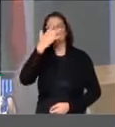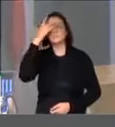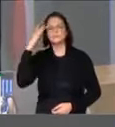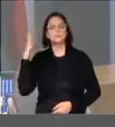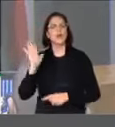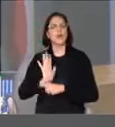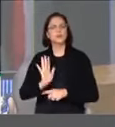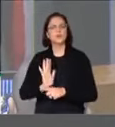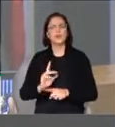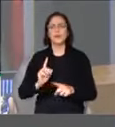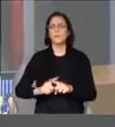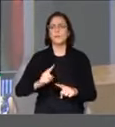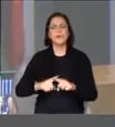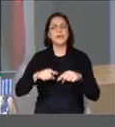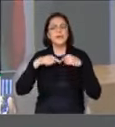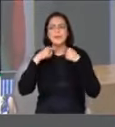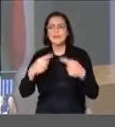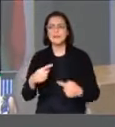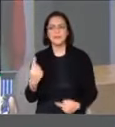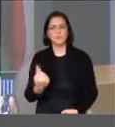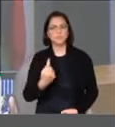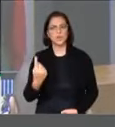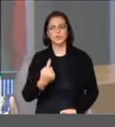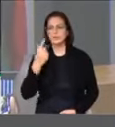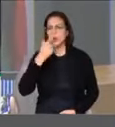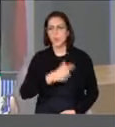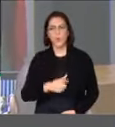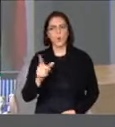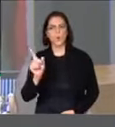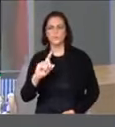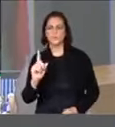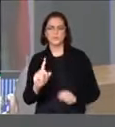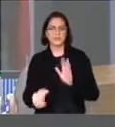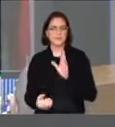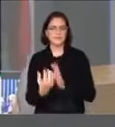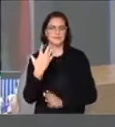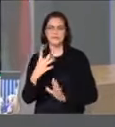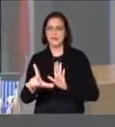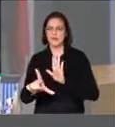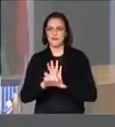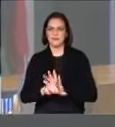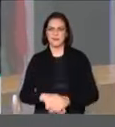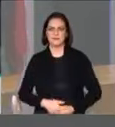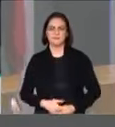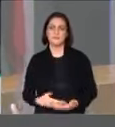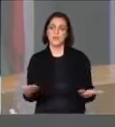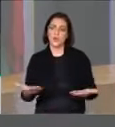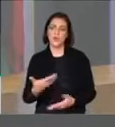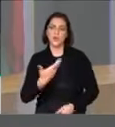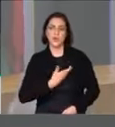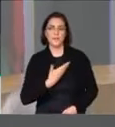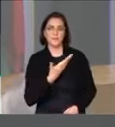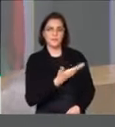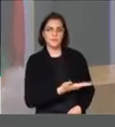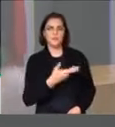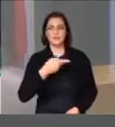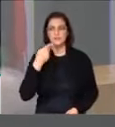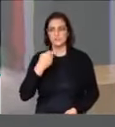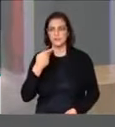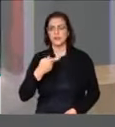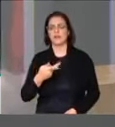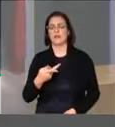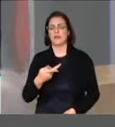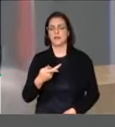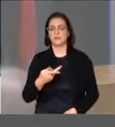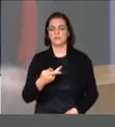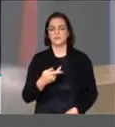nós não fazemos nenhuma lei sozinha aqui. Quero terminar e passar aqui para minha colega Fátima, que vivemos tempos